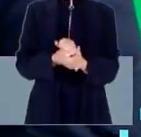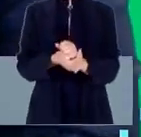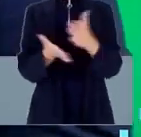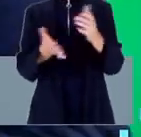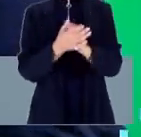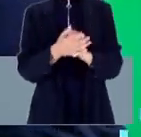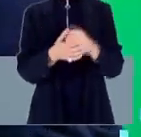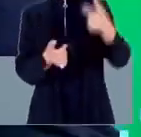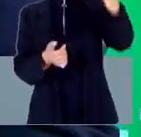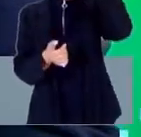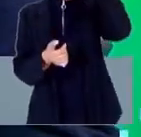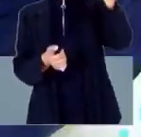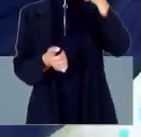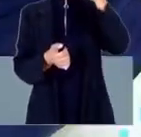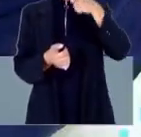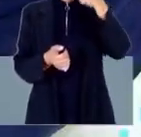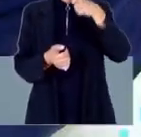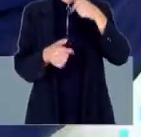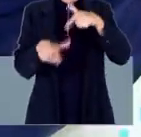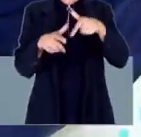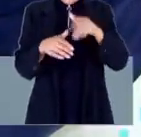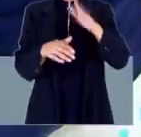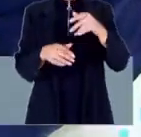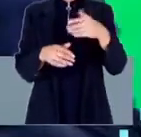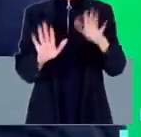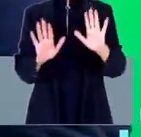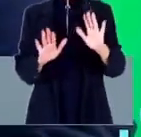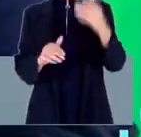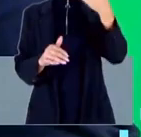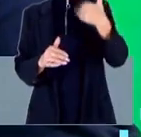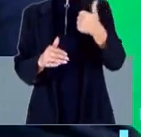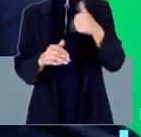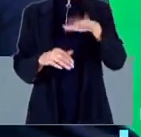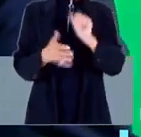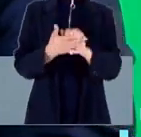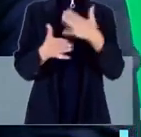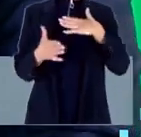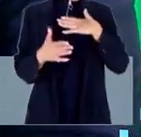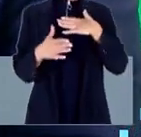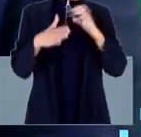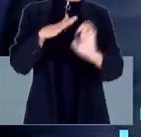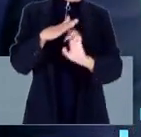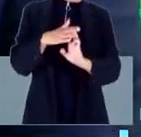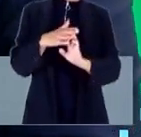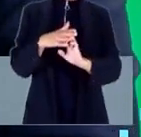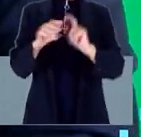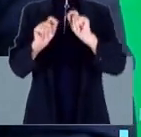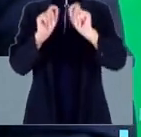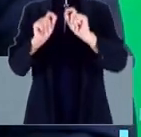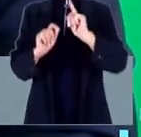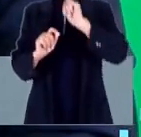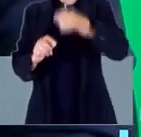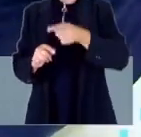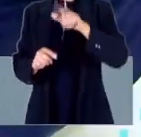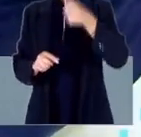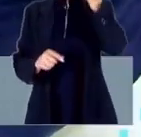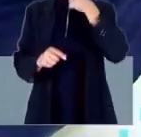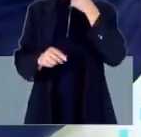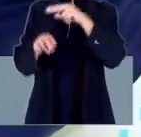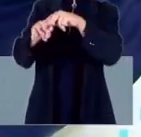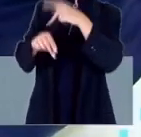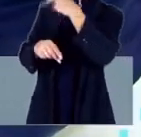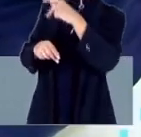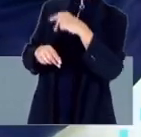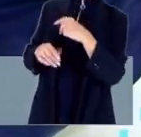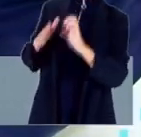função da mulher já melhorou muito né melhorou Eu por exemplo a minha empresa é quem manda lá é a mulherada por isso que a sua